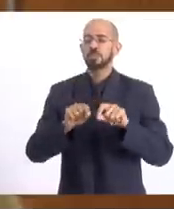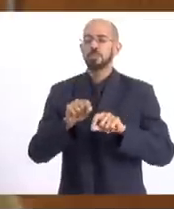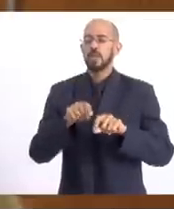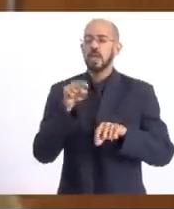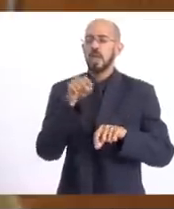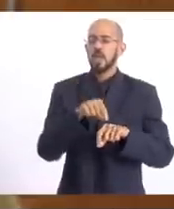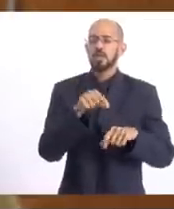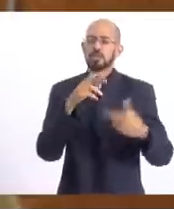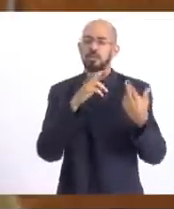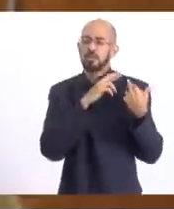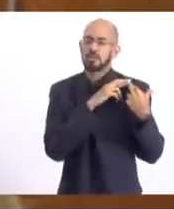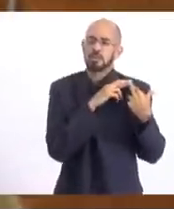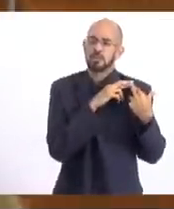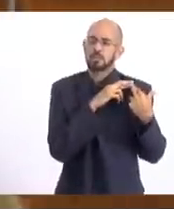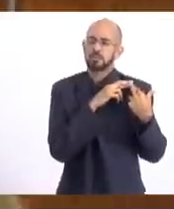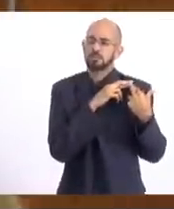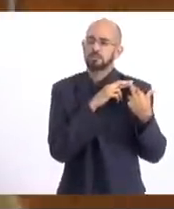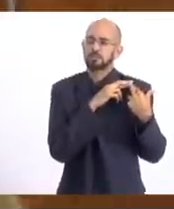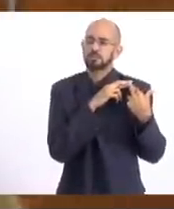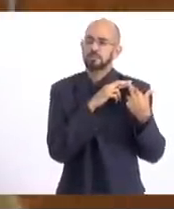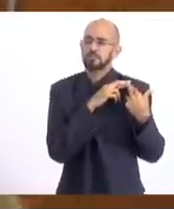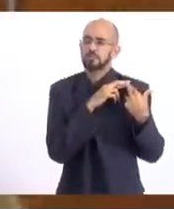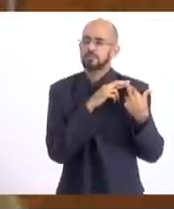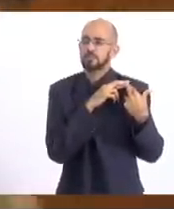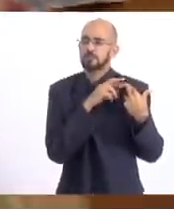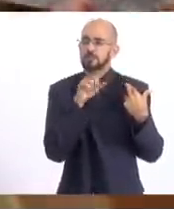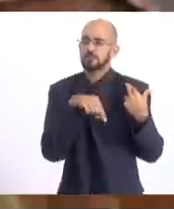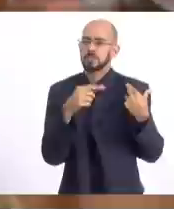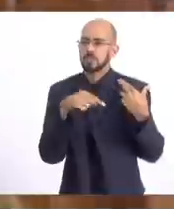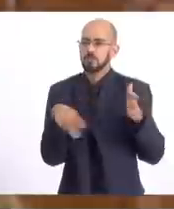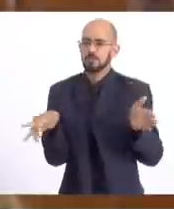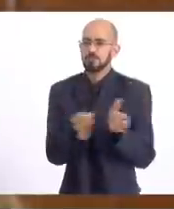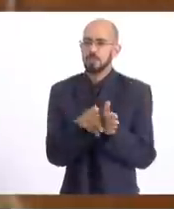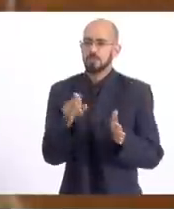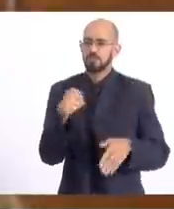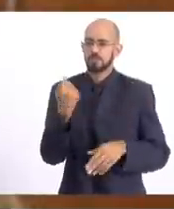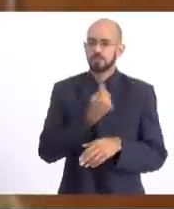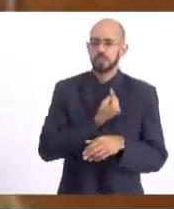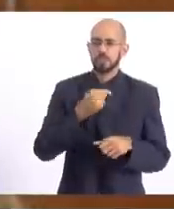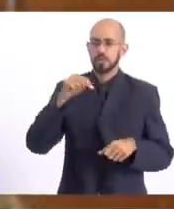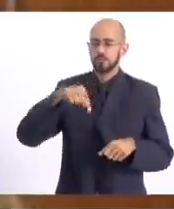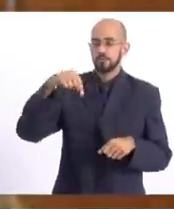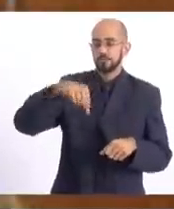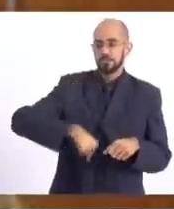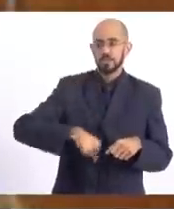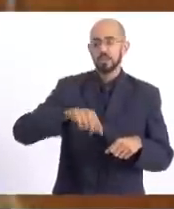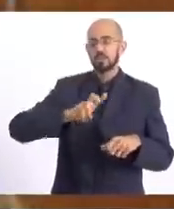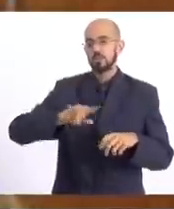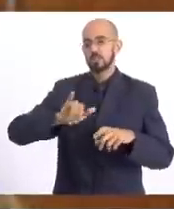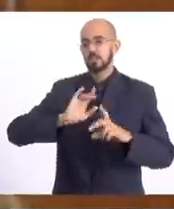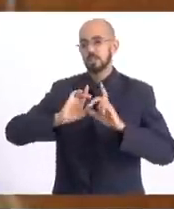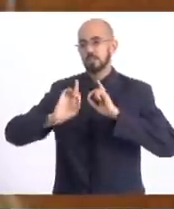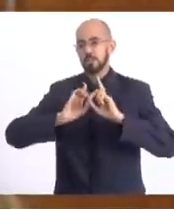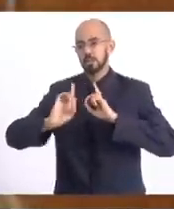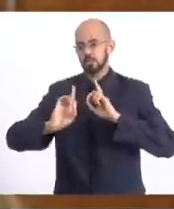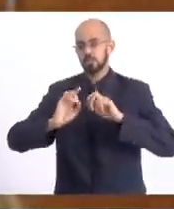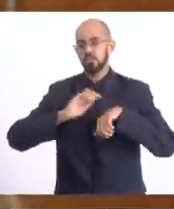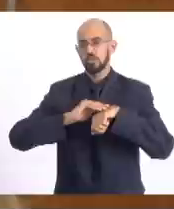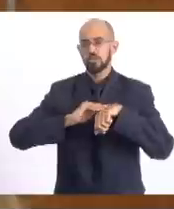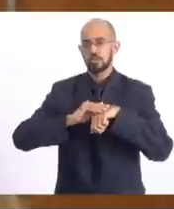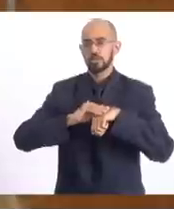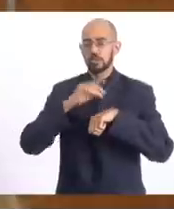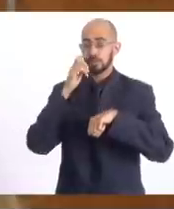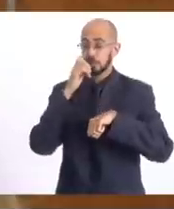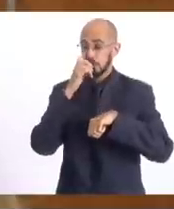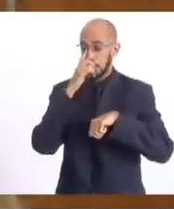responsabilidade, deputados, estão nas nossas mãos. E é aqui que vai ser debatido, conversado, porque esses homens